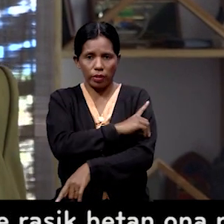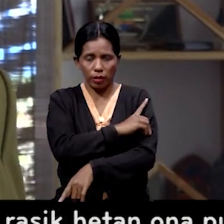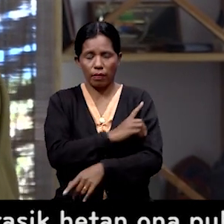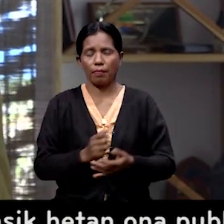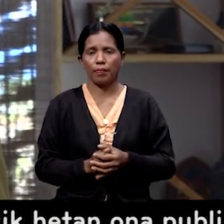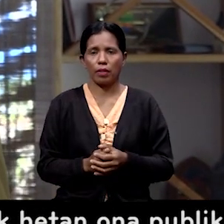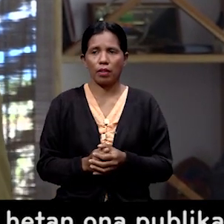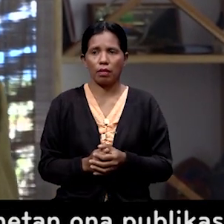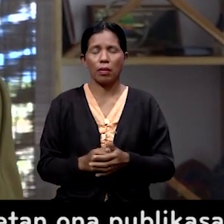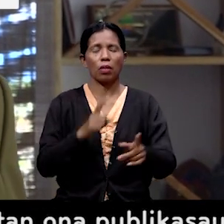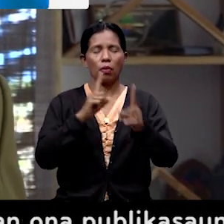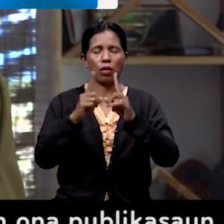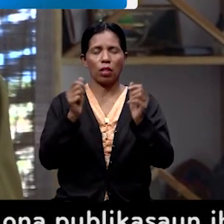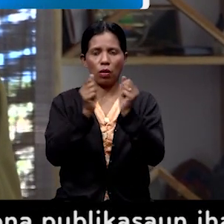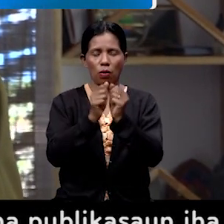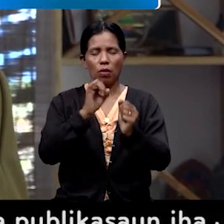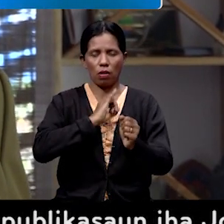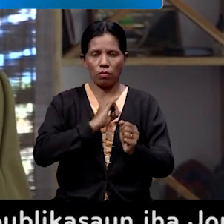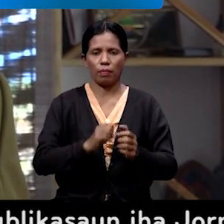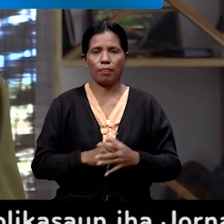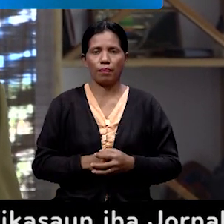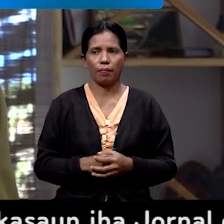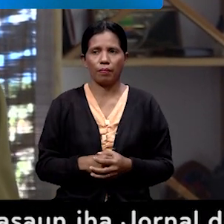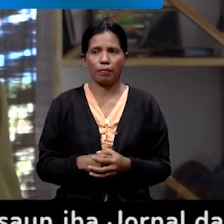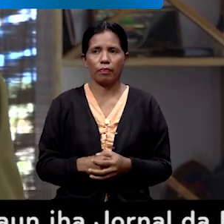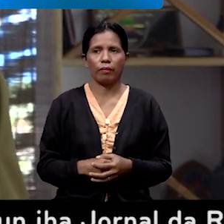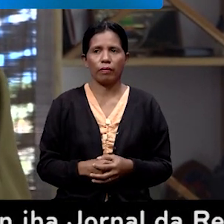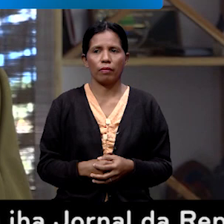que mais consulta a aula, não é saída.